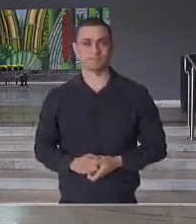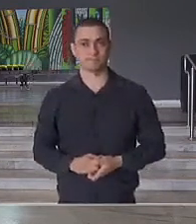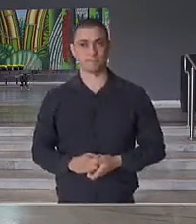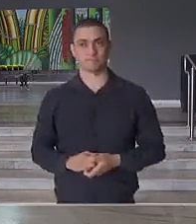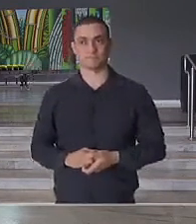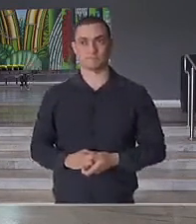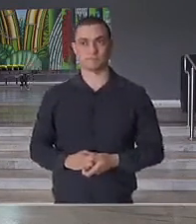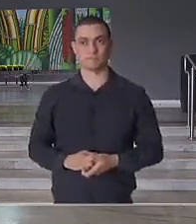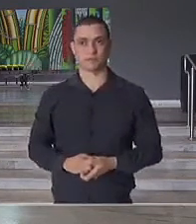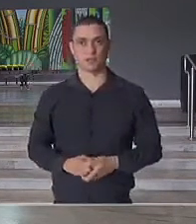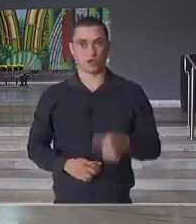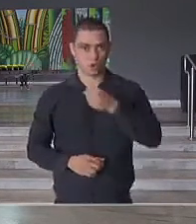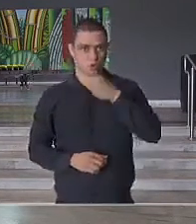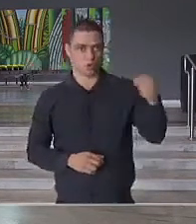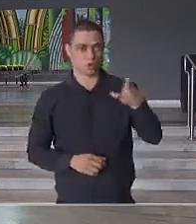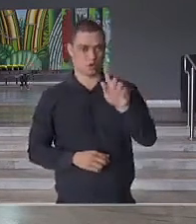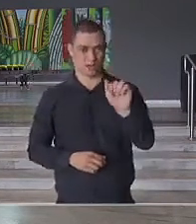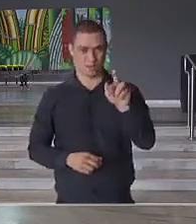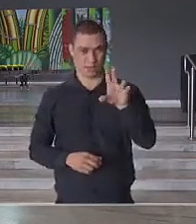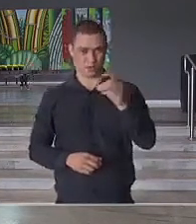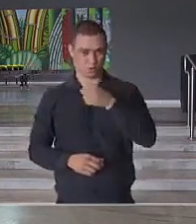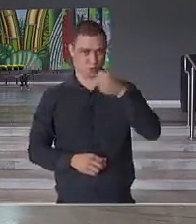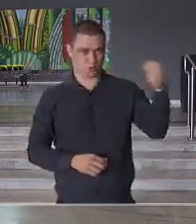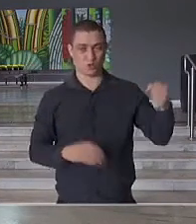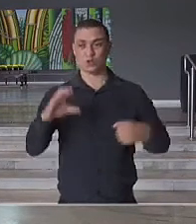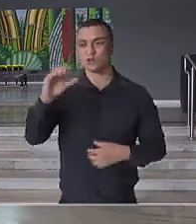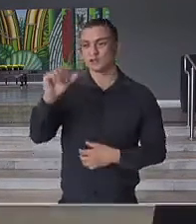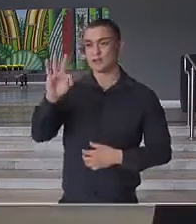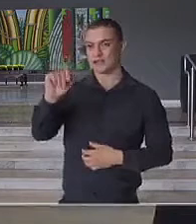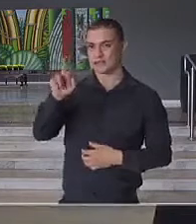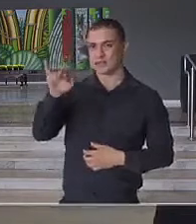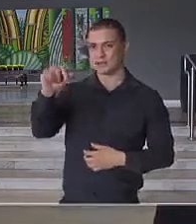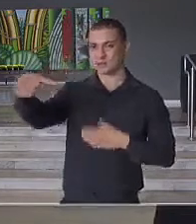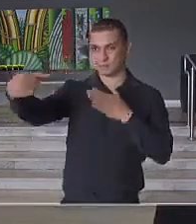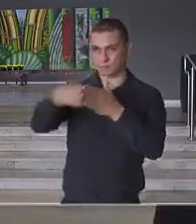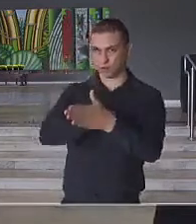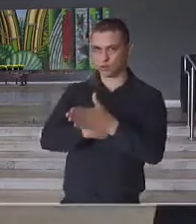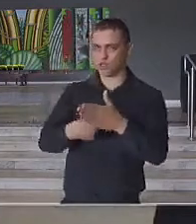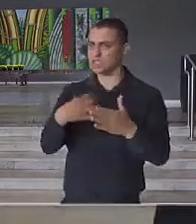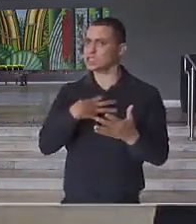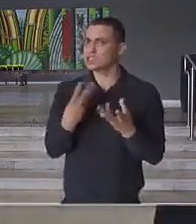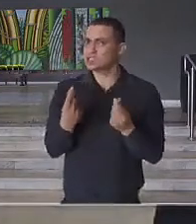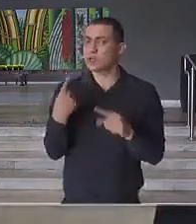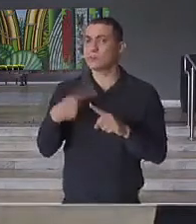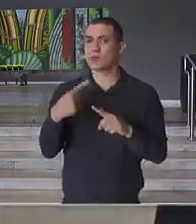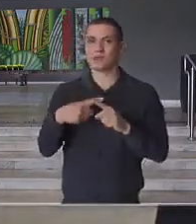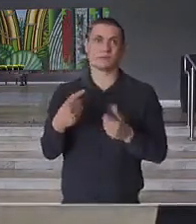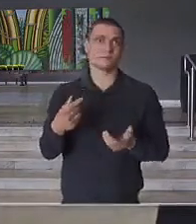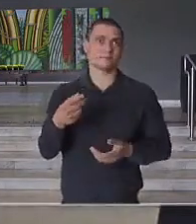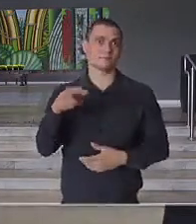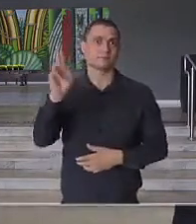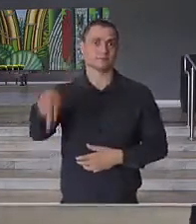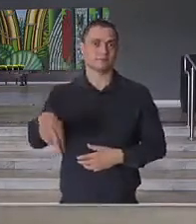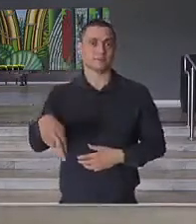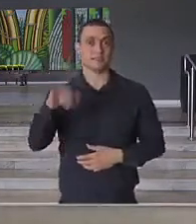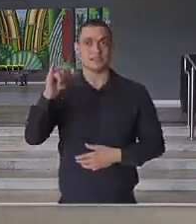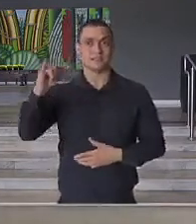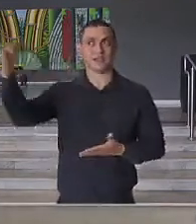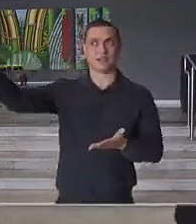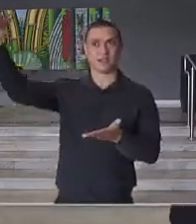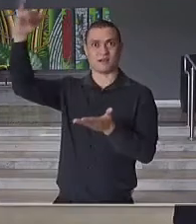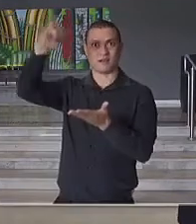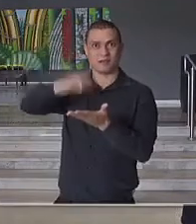Mas antes de passar ao Gabardo, Catarina, a sua pergunta faz muito sentido, porque é óbvio, quer dizer, se a vacina desembarca